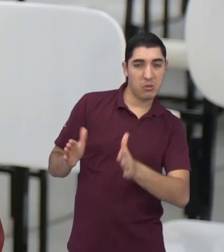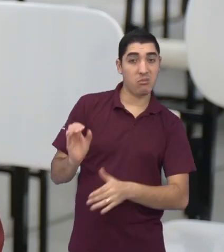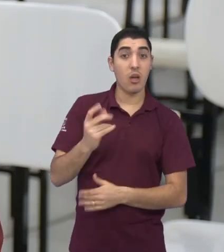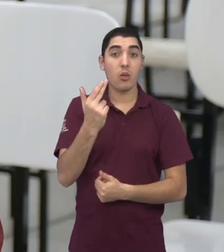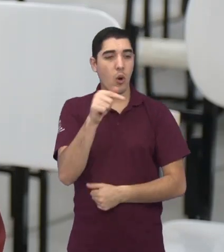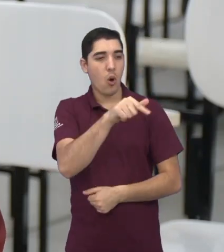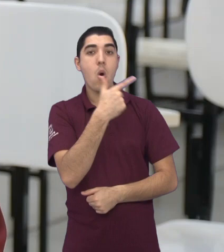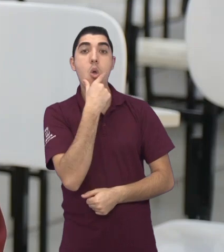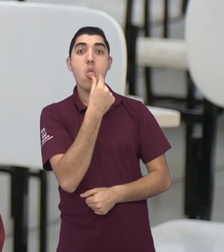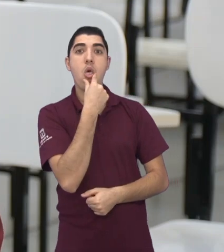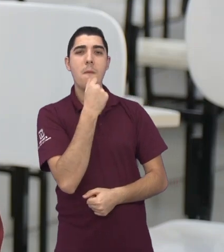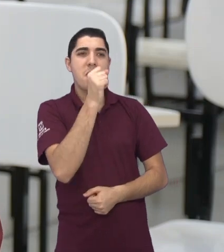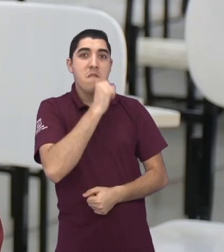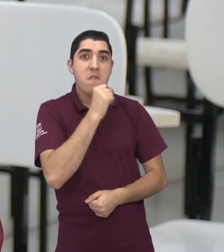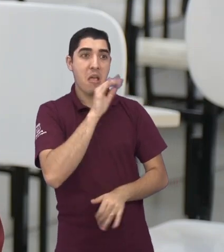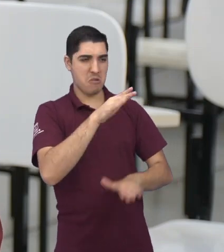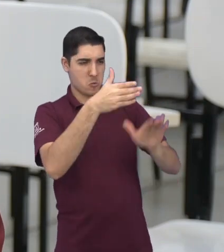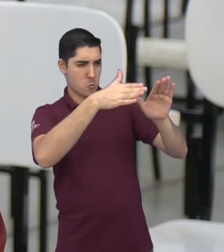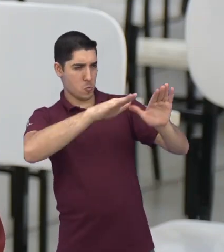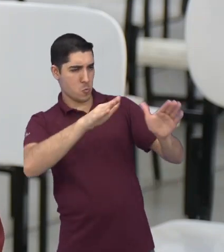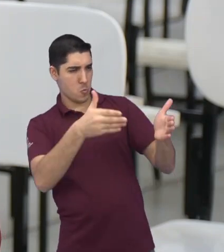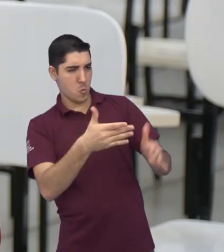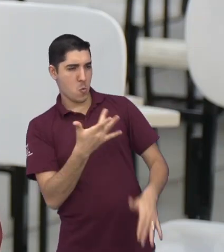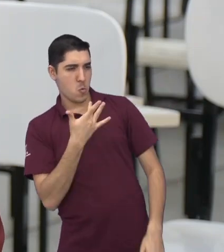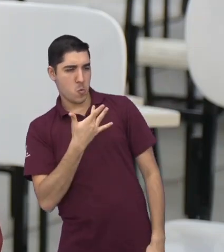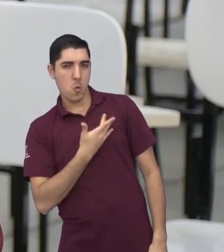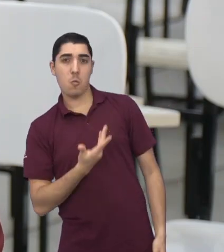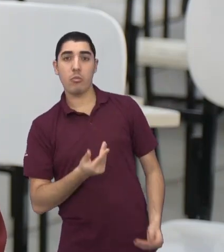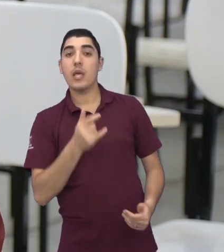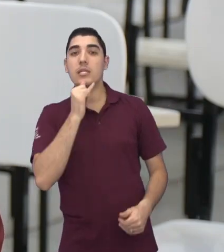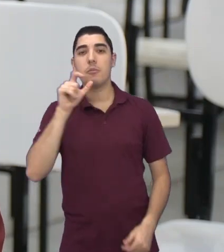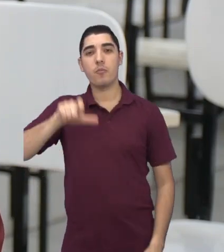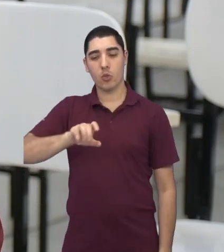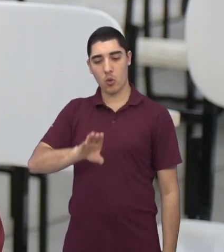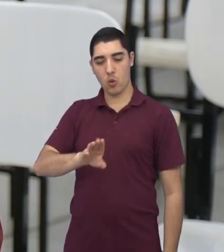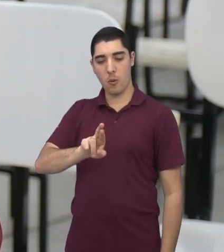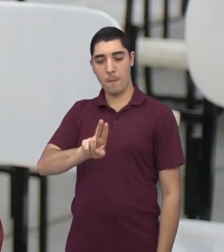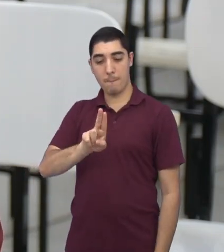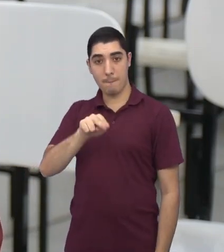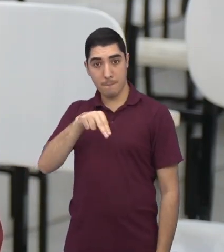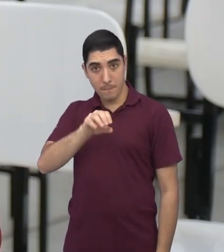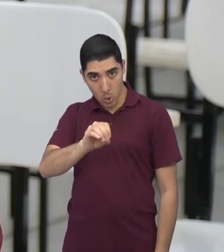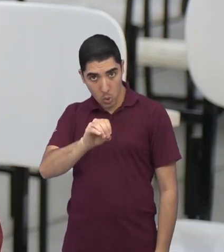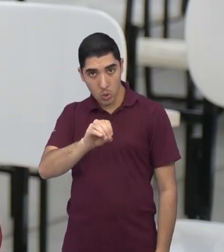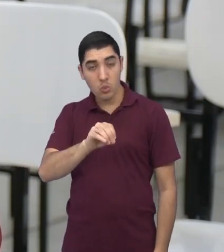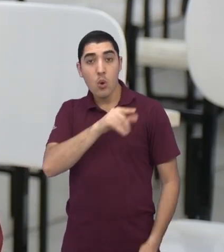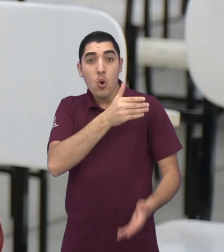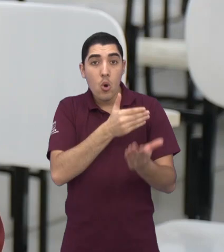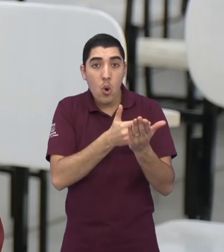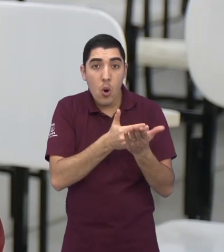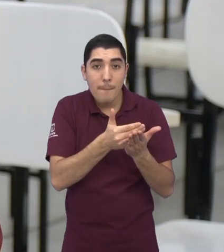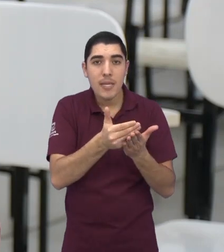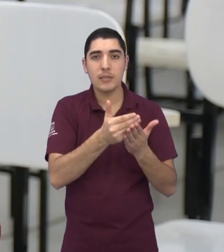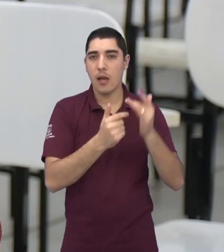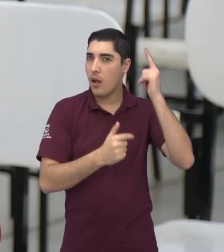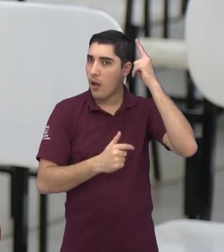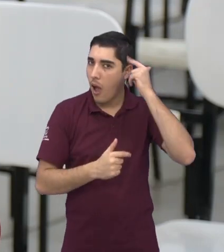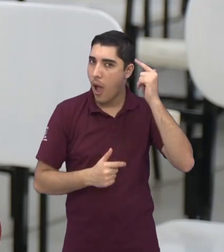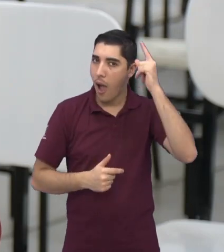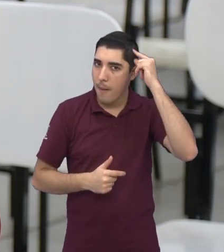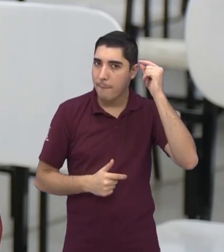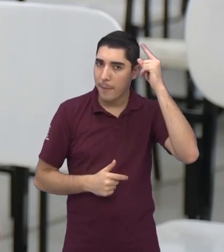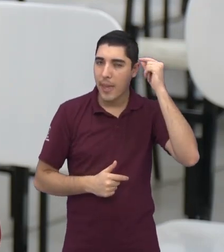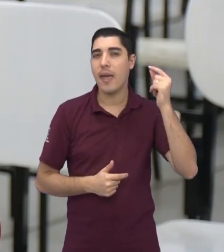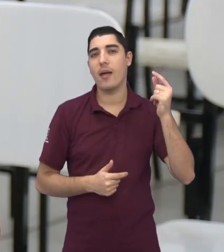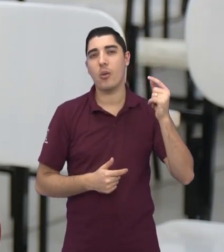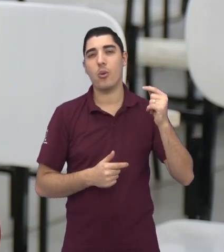George Clooney e a outros homens. Um Bruno Galhaço está começando a ficar grisalho, provavelmente